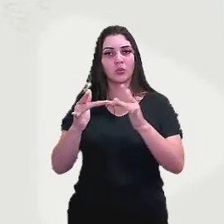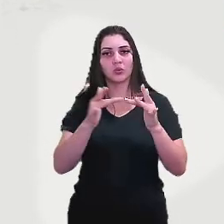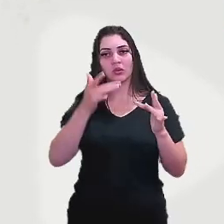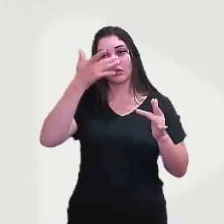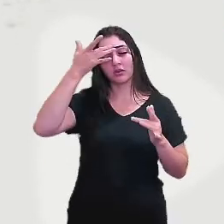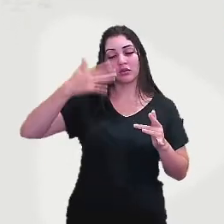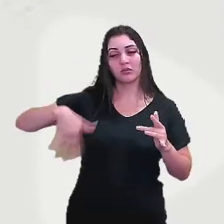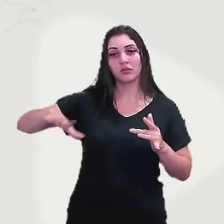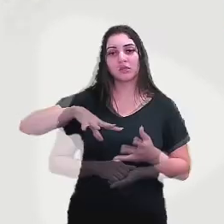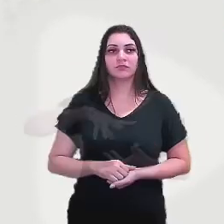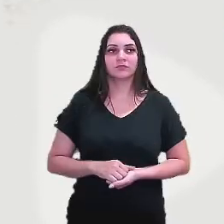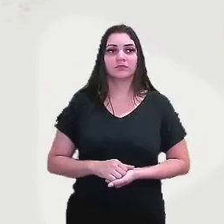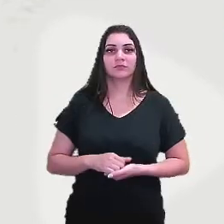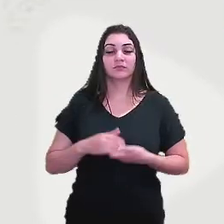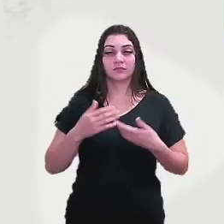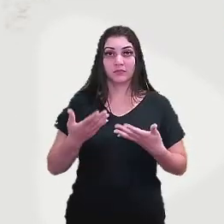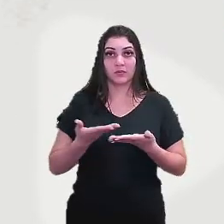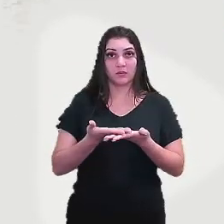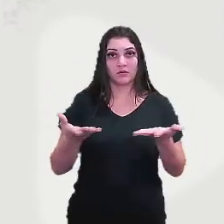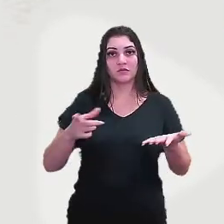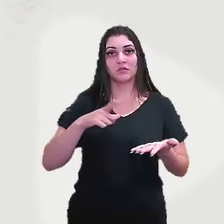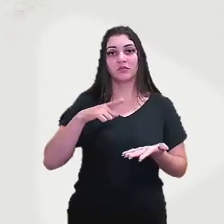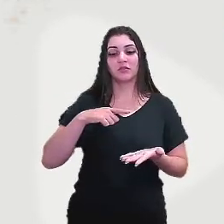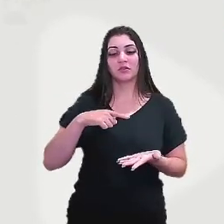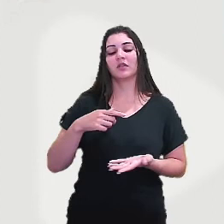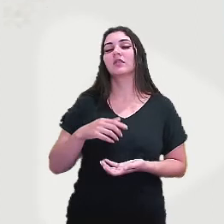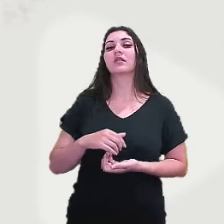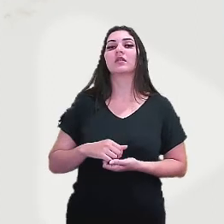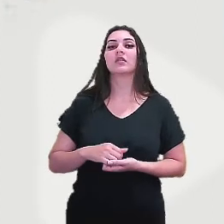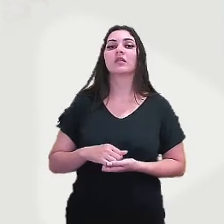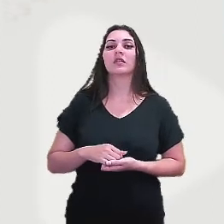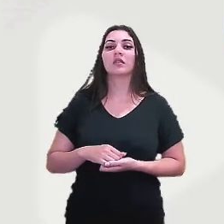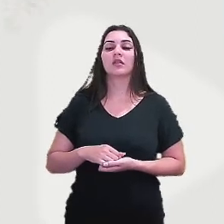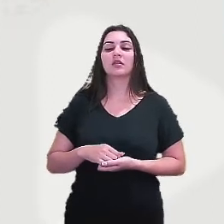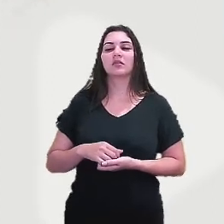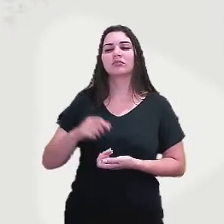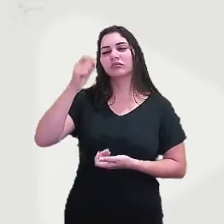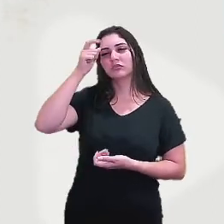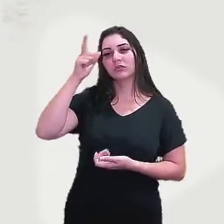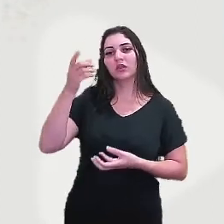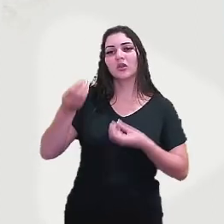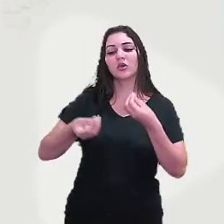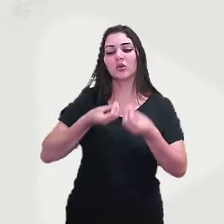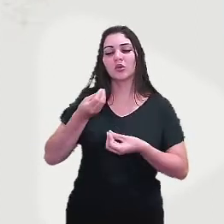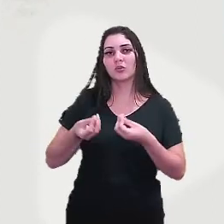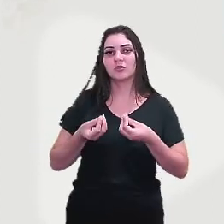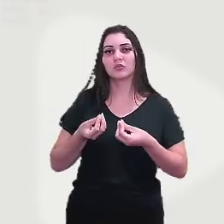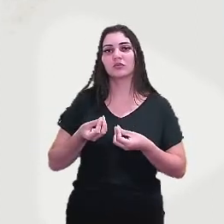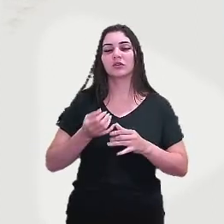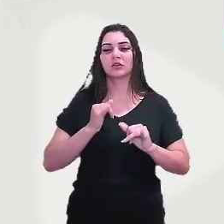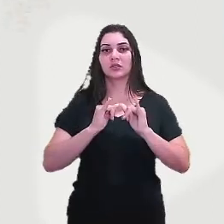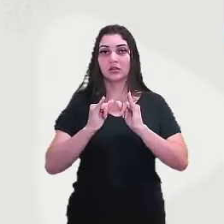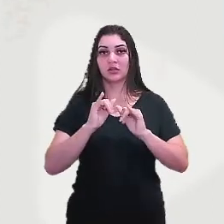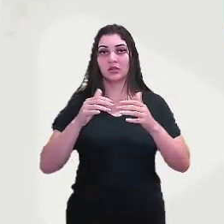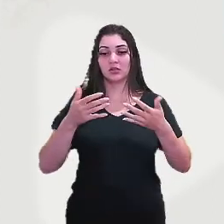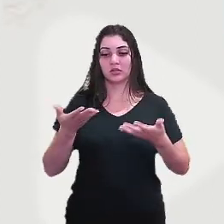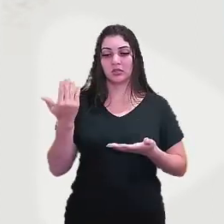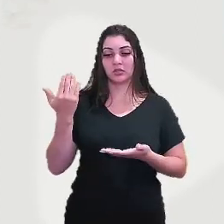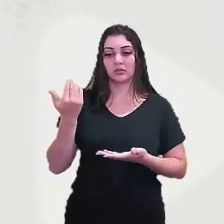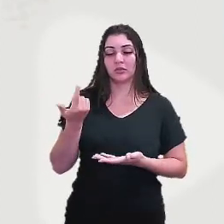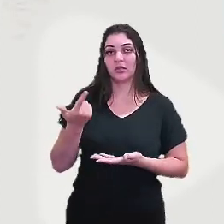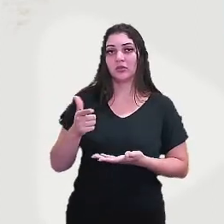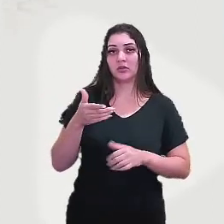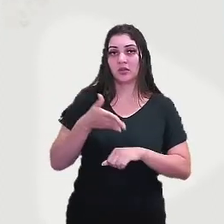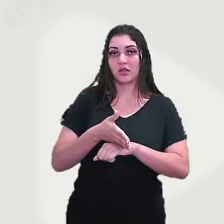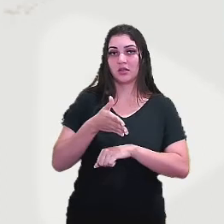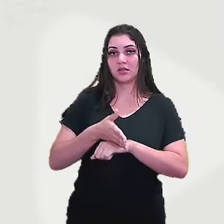no mundo todo. Para vocês terem ideia como foi essa evolução da internet. Quando se tinha computador, a gente não tinha acesso à